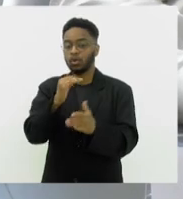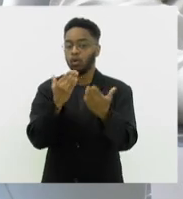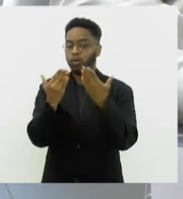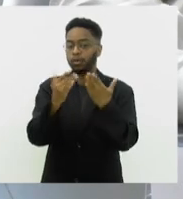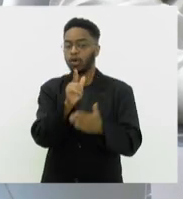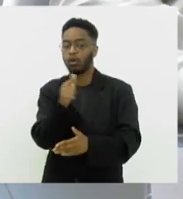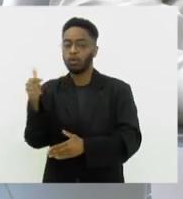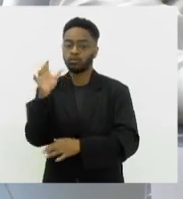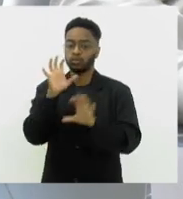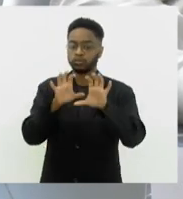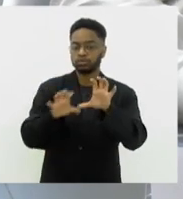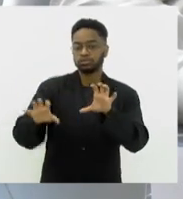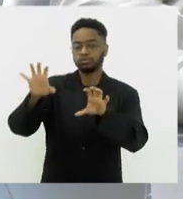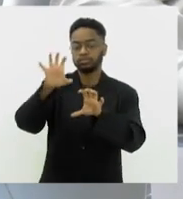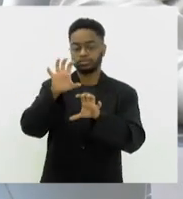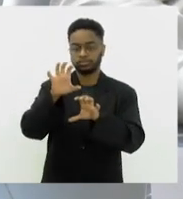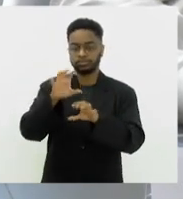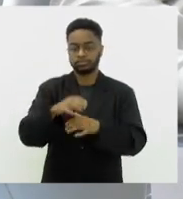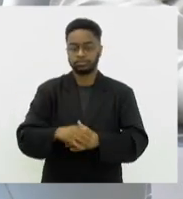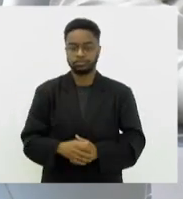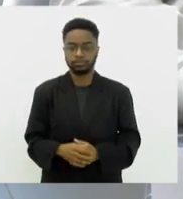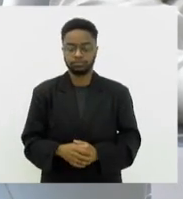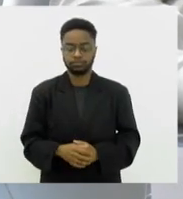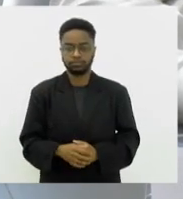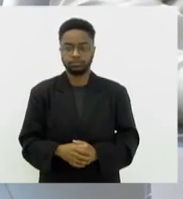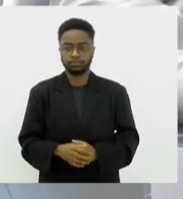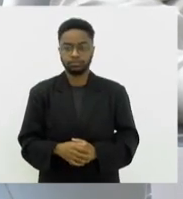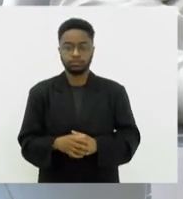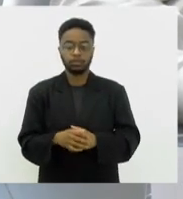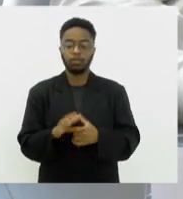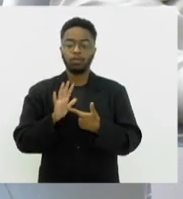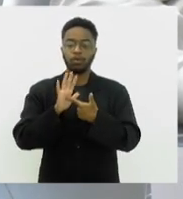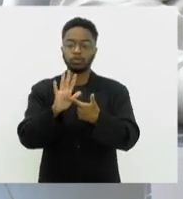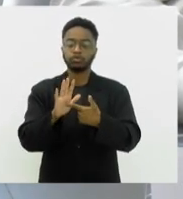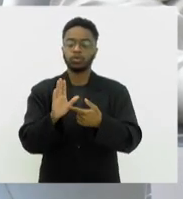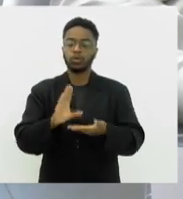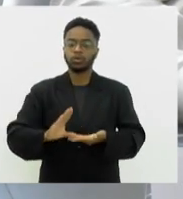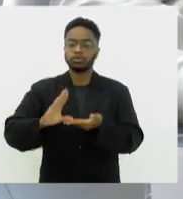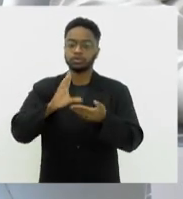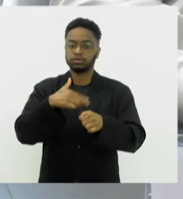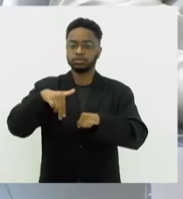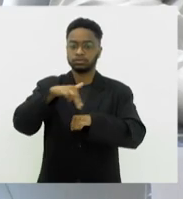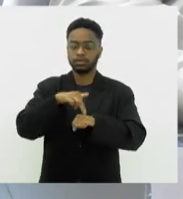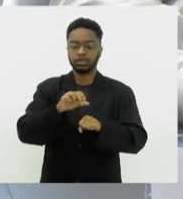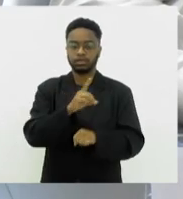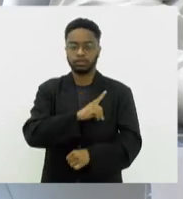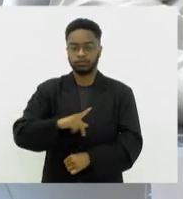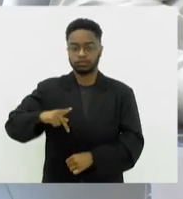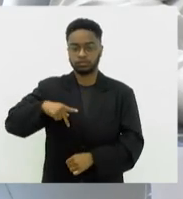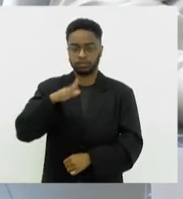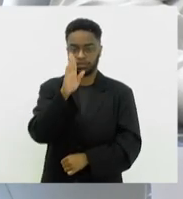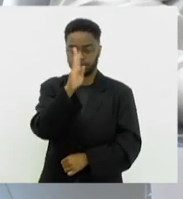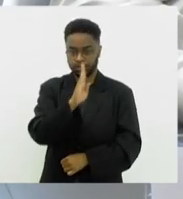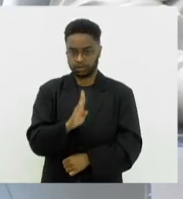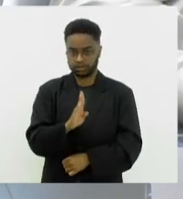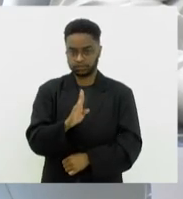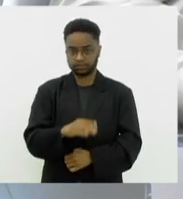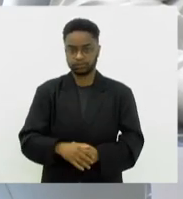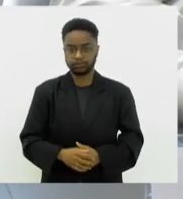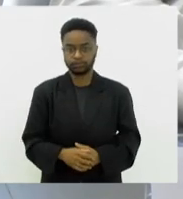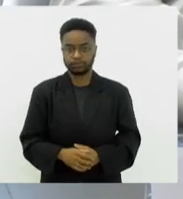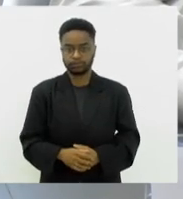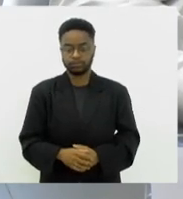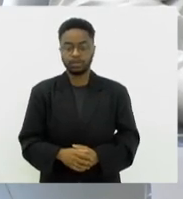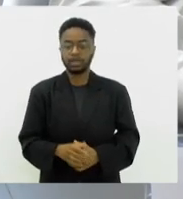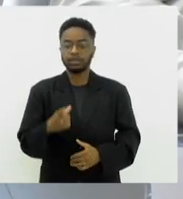o Conselho Nacional de defensoras e defensores públicos gerais do Brasil dentre os processos analisados e